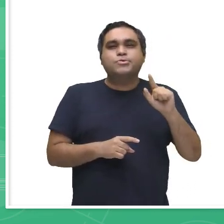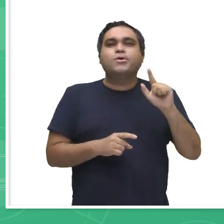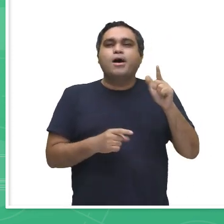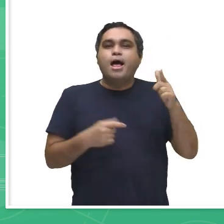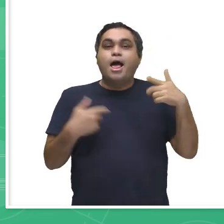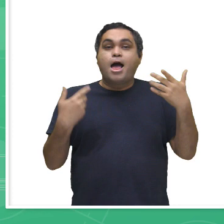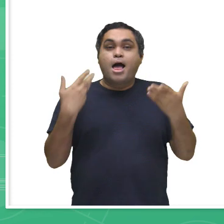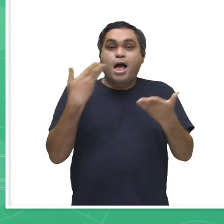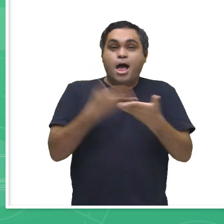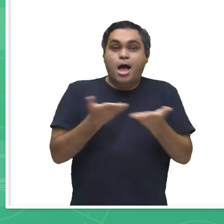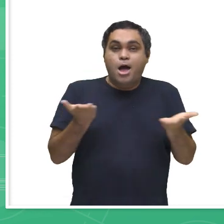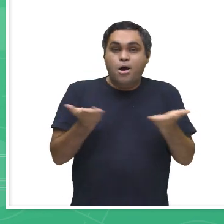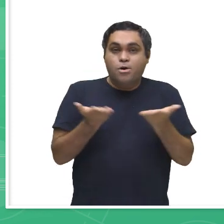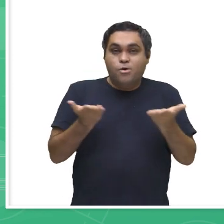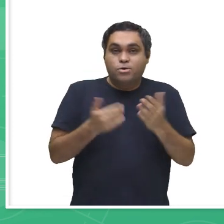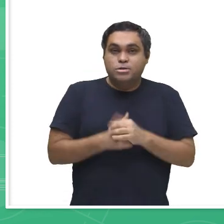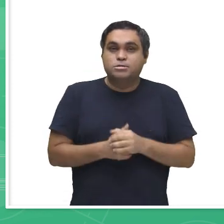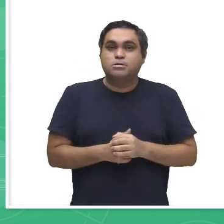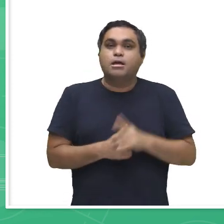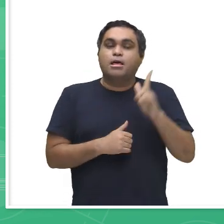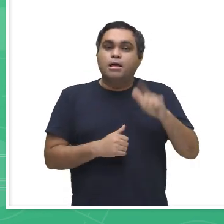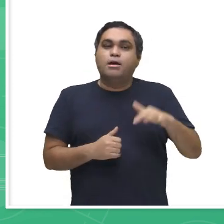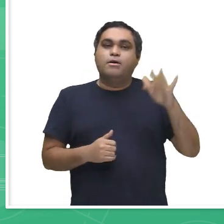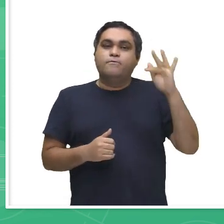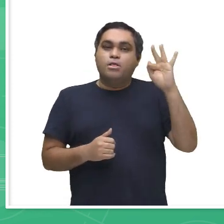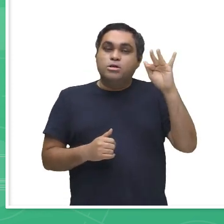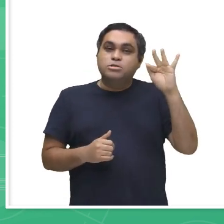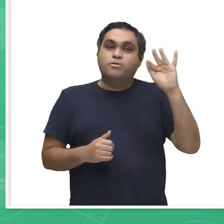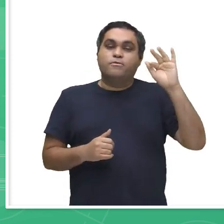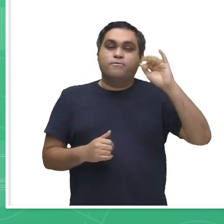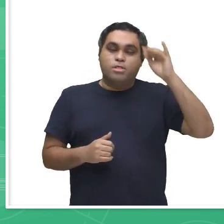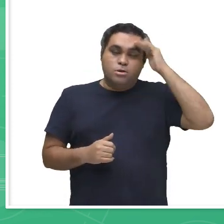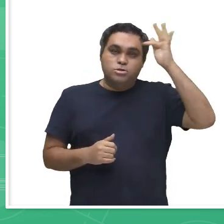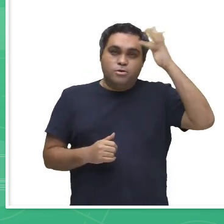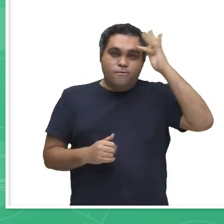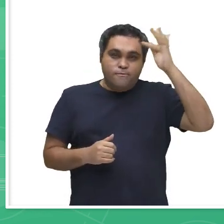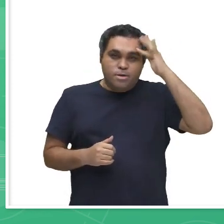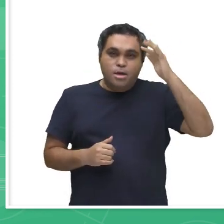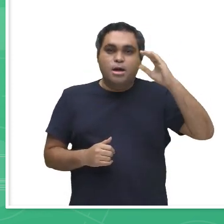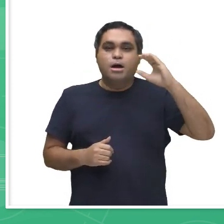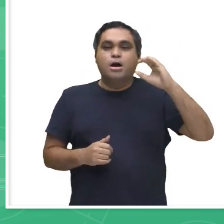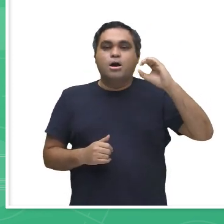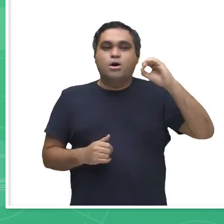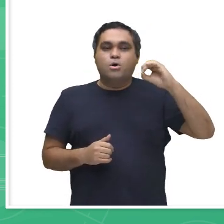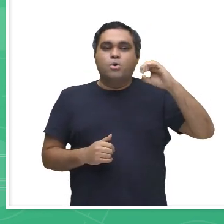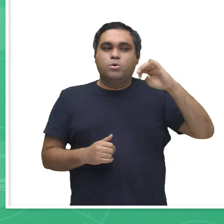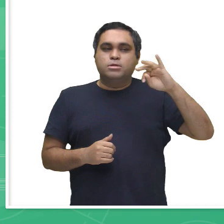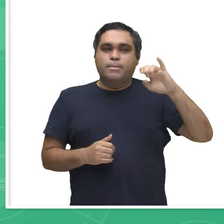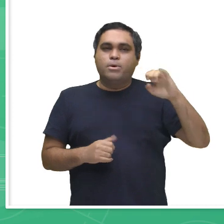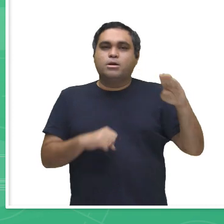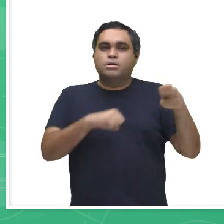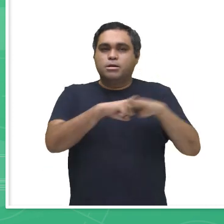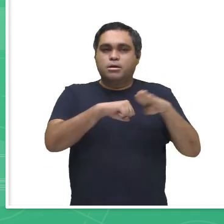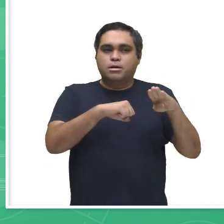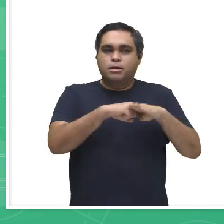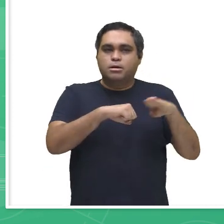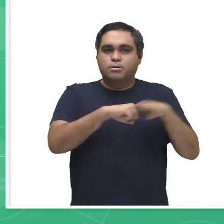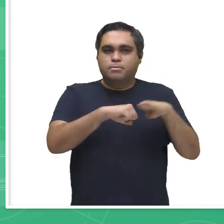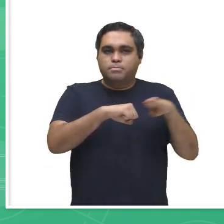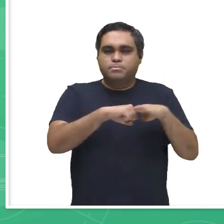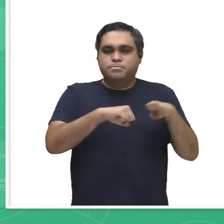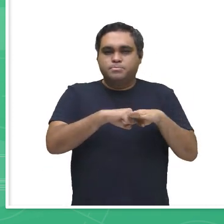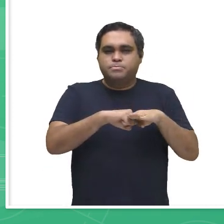atuais naquilo que nós chamamos de filosofia contemporânea, com alguns nomes bem interessantes que a gente vai estudar também,